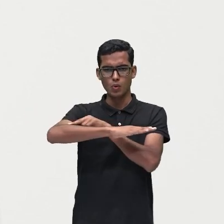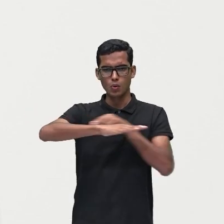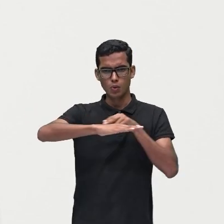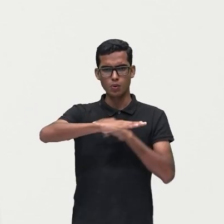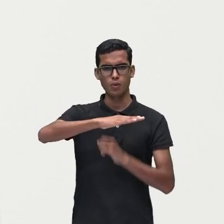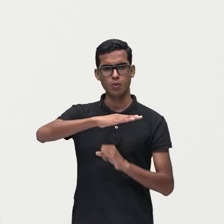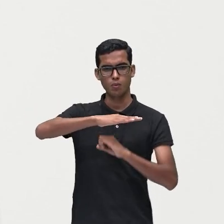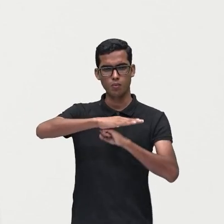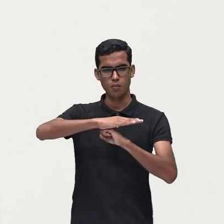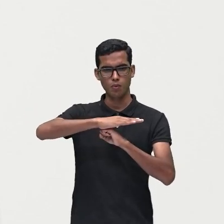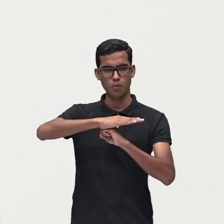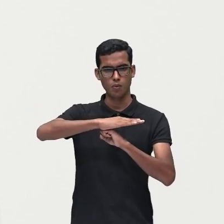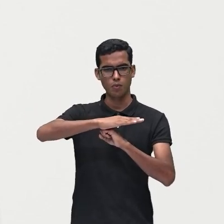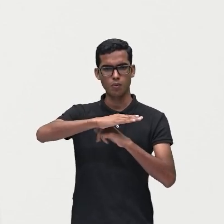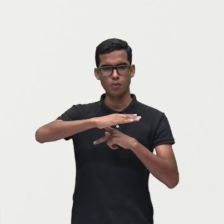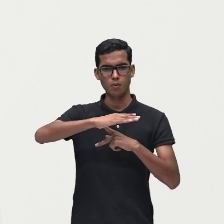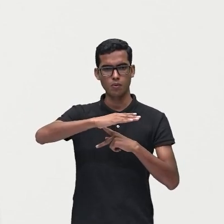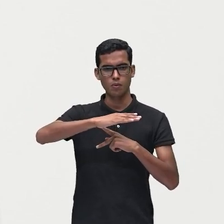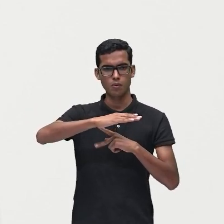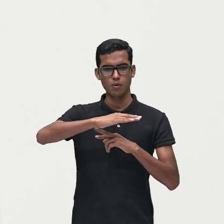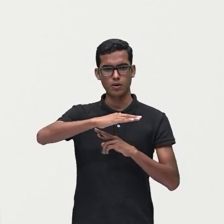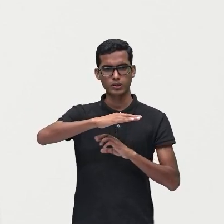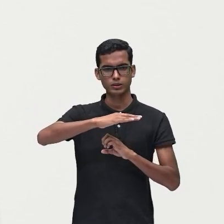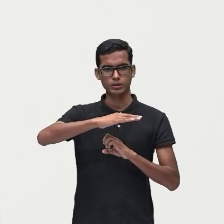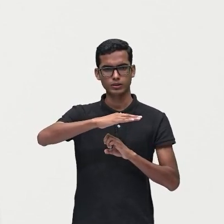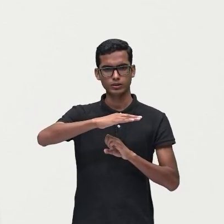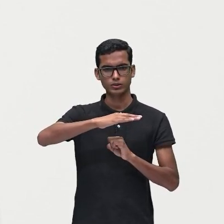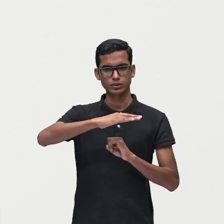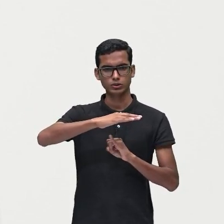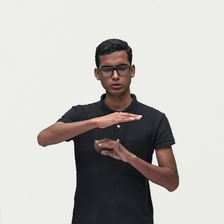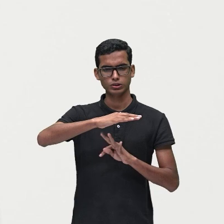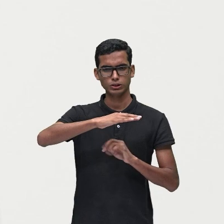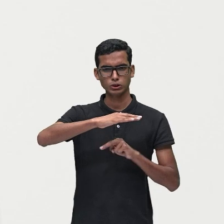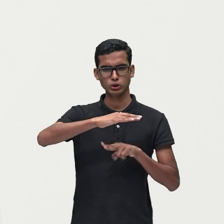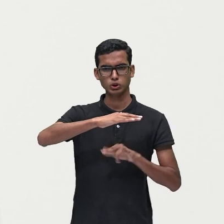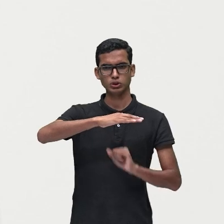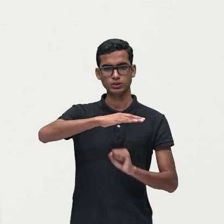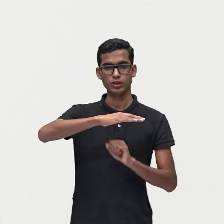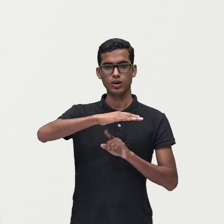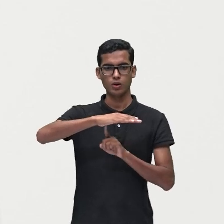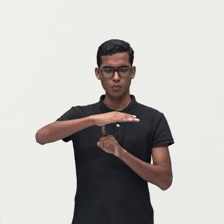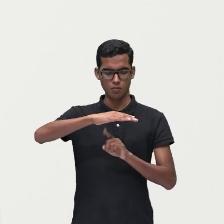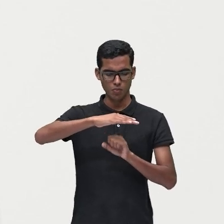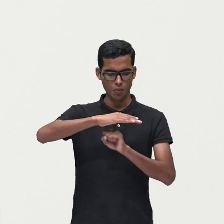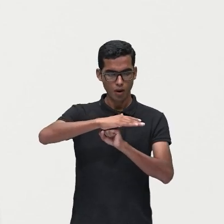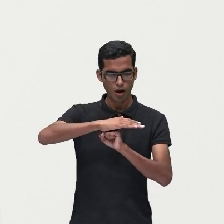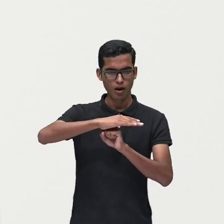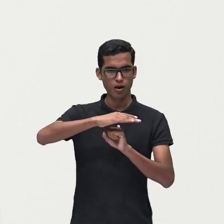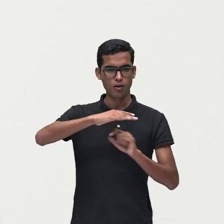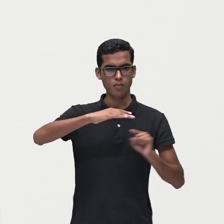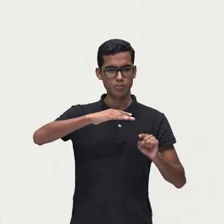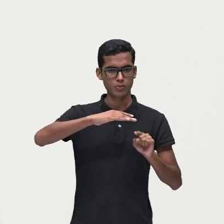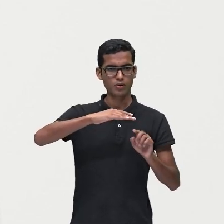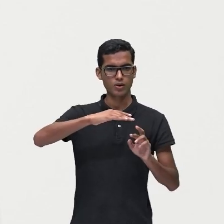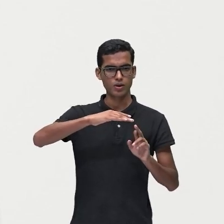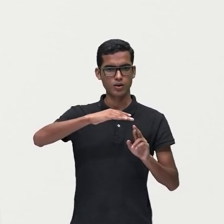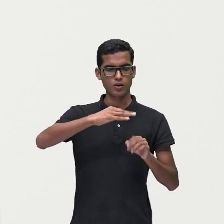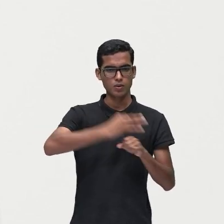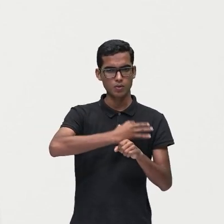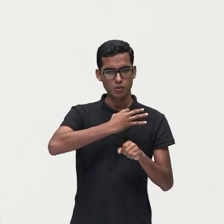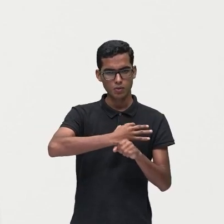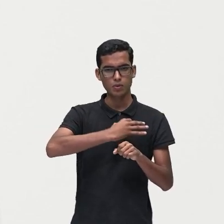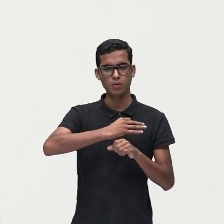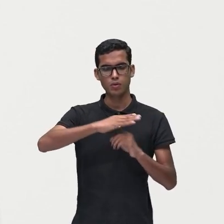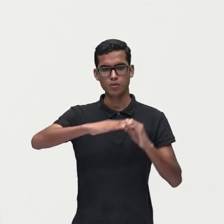que caracterizam uma alavanca. A alavanca é constituída por esses 3 elementos. Vamos ver o que cada um